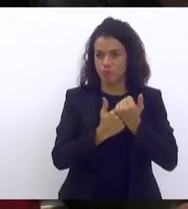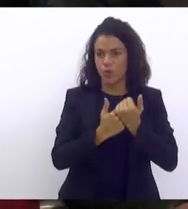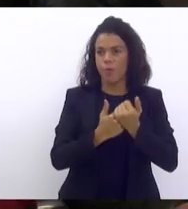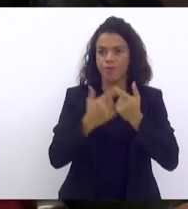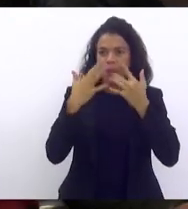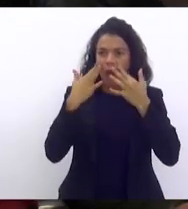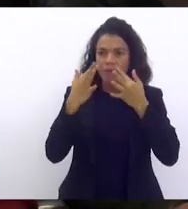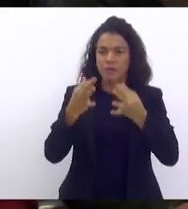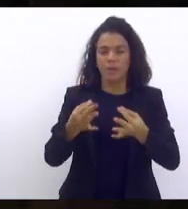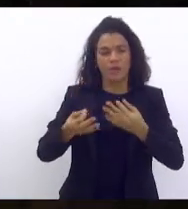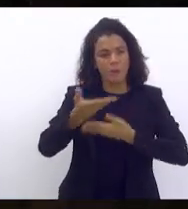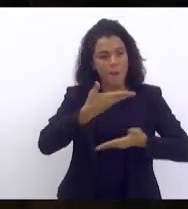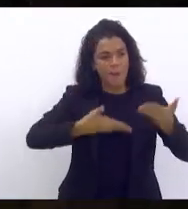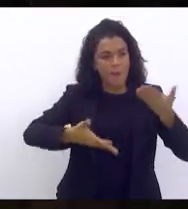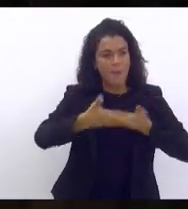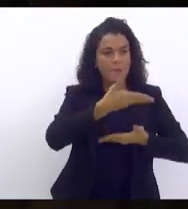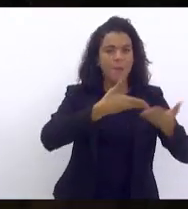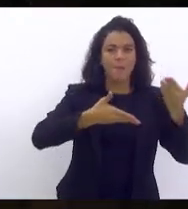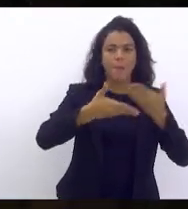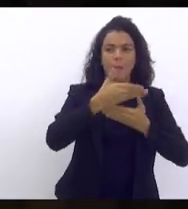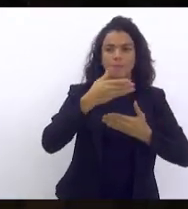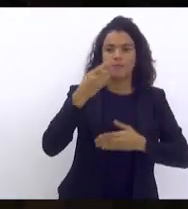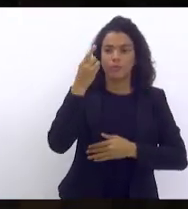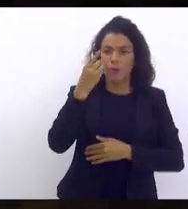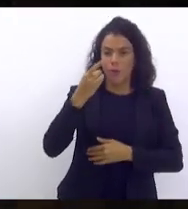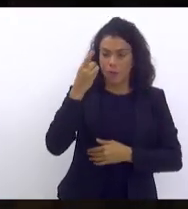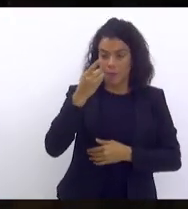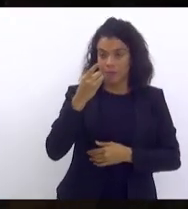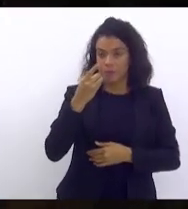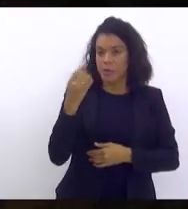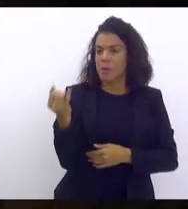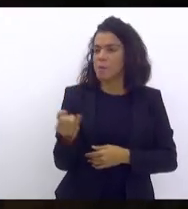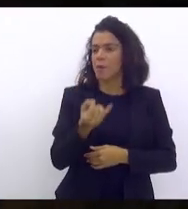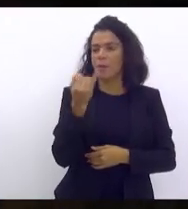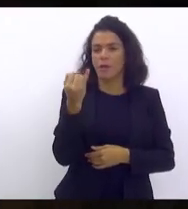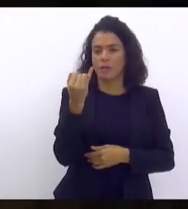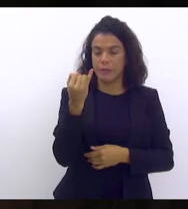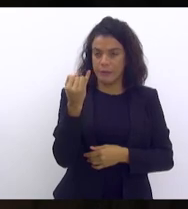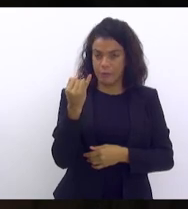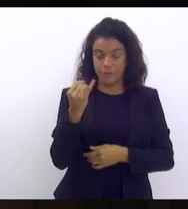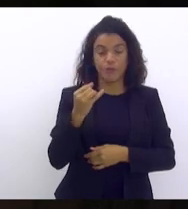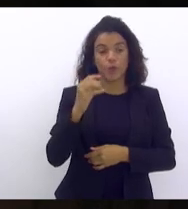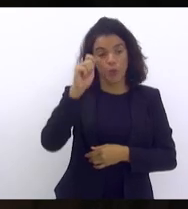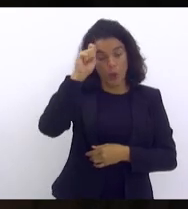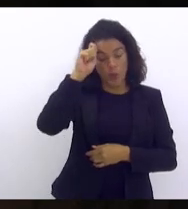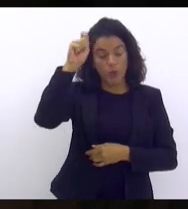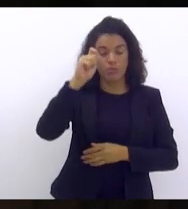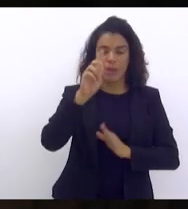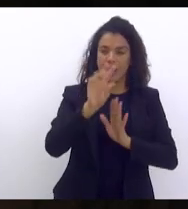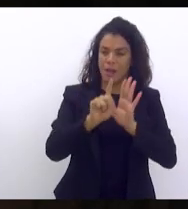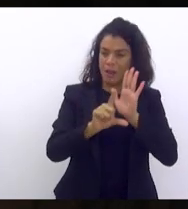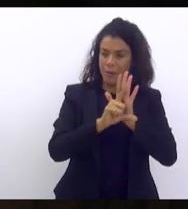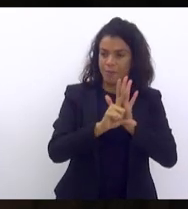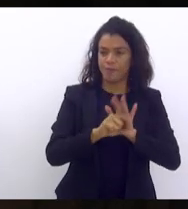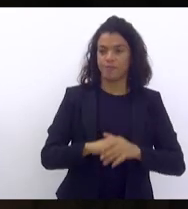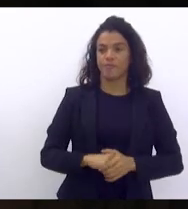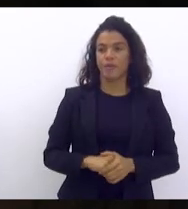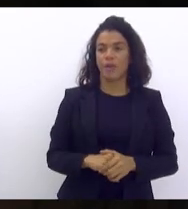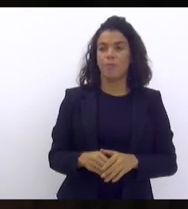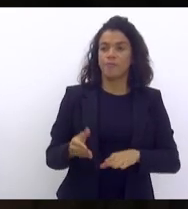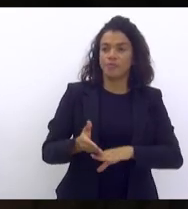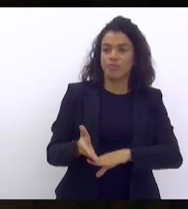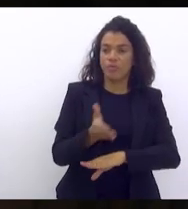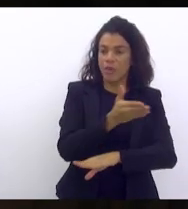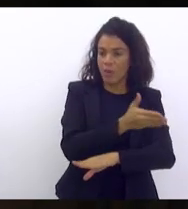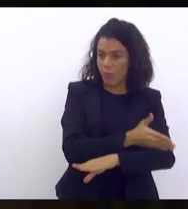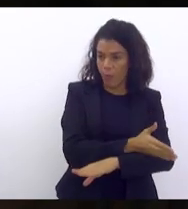atenta, dialogando com o deputado importantíssimo aqui nessa luta, com o autor da lei, deputado André Correia. Antes de passar agora